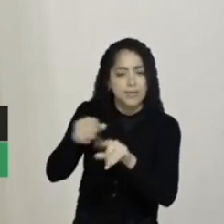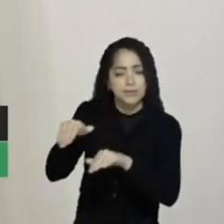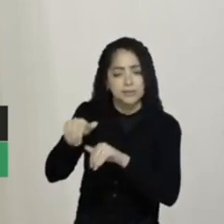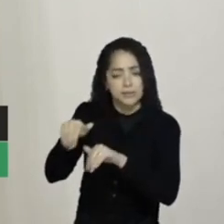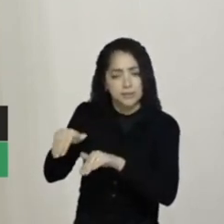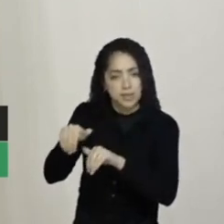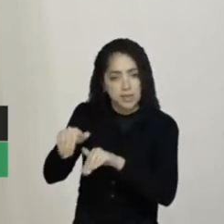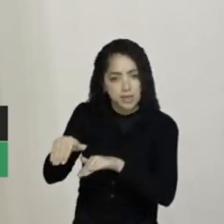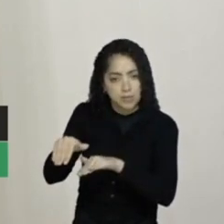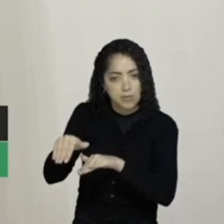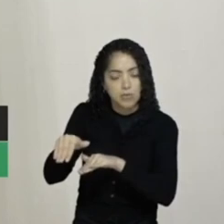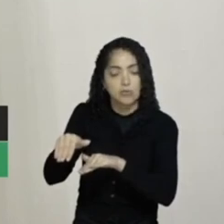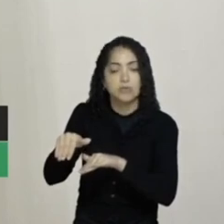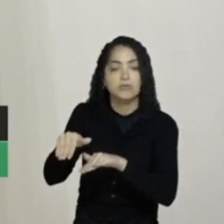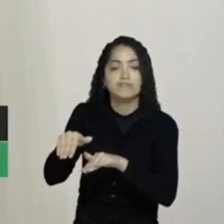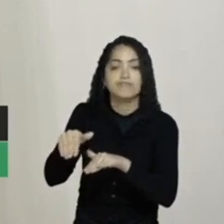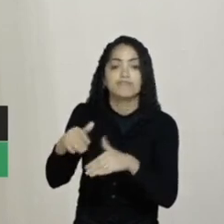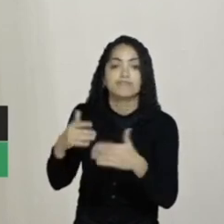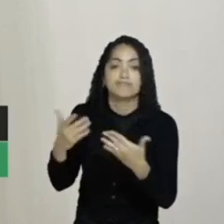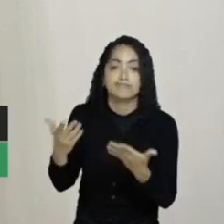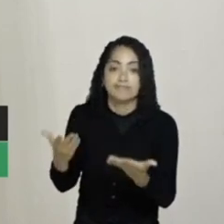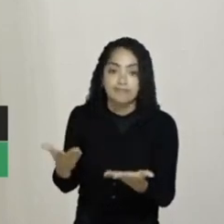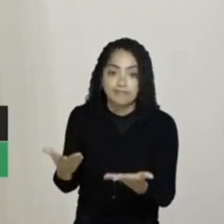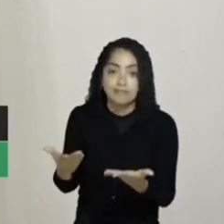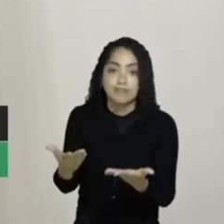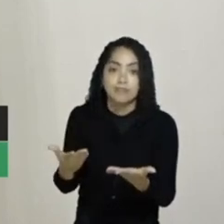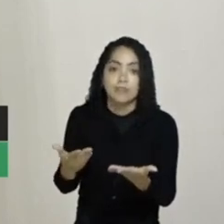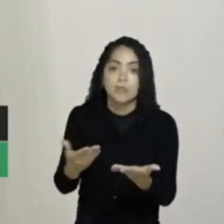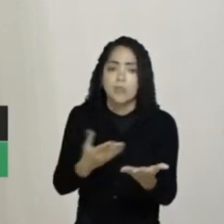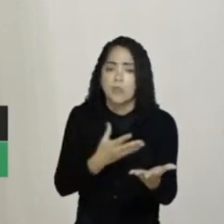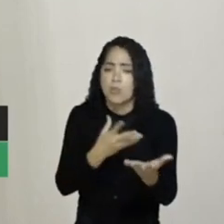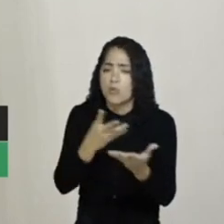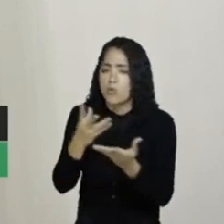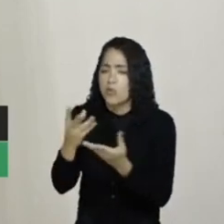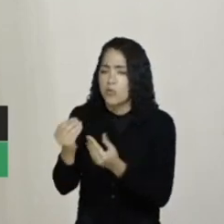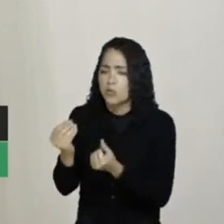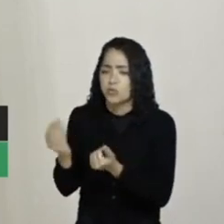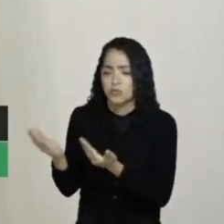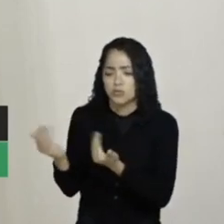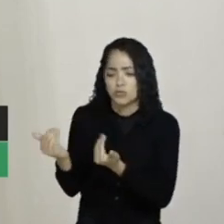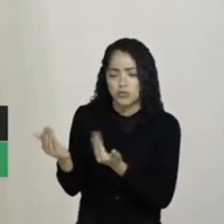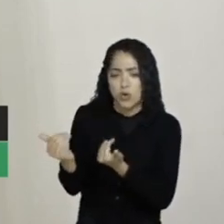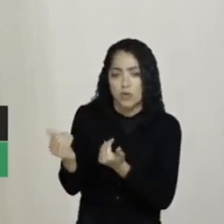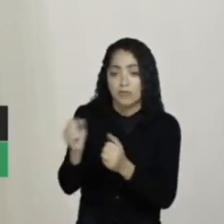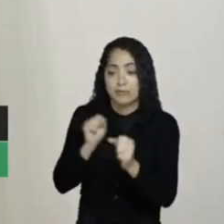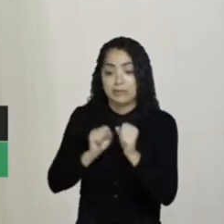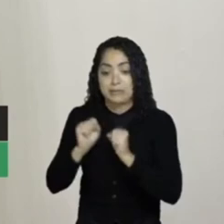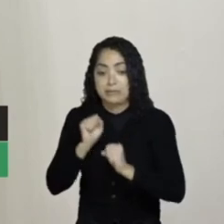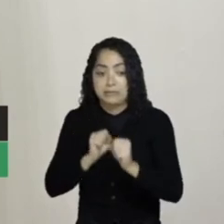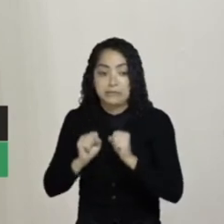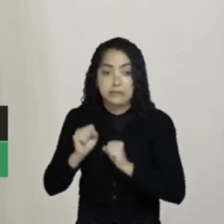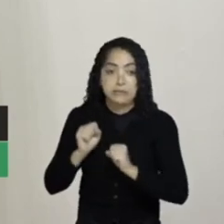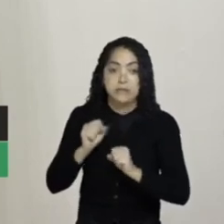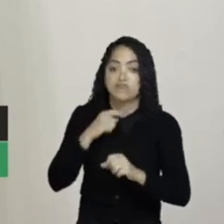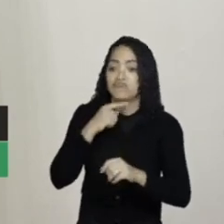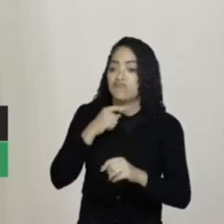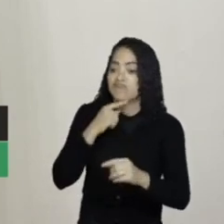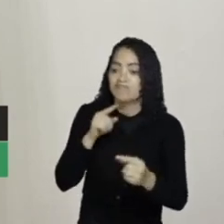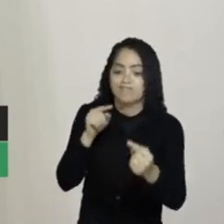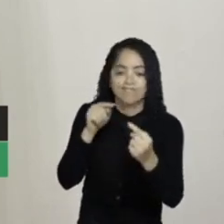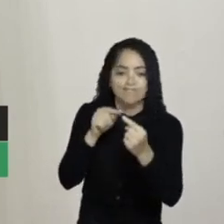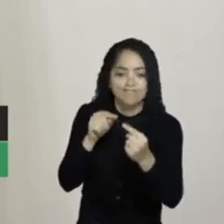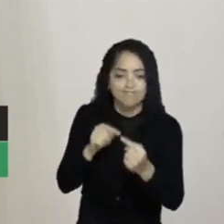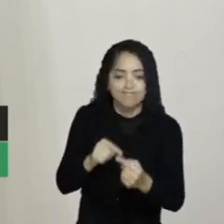então tem muitos jovens na expectativa e que não vão conseguir aderir que nem todos vão ter 100%